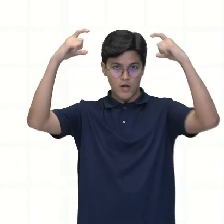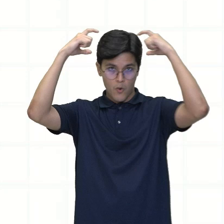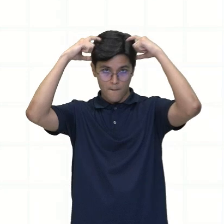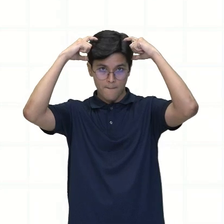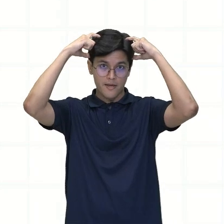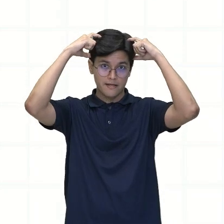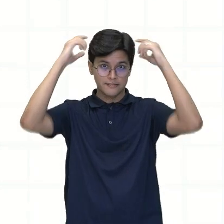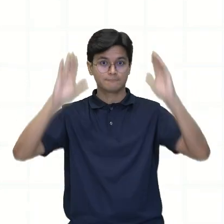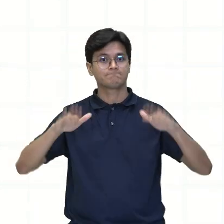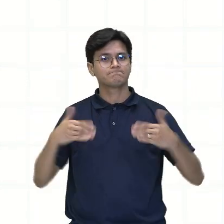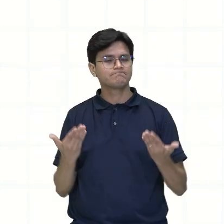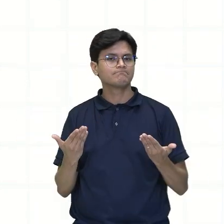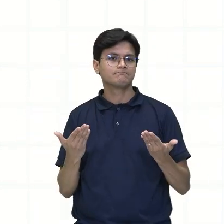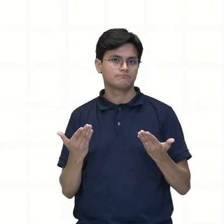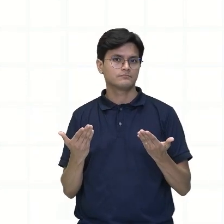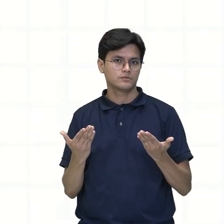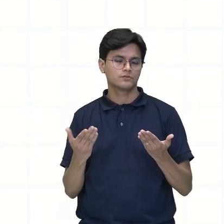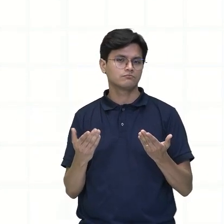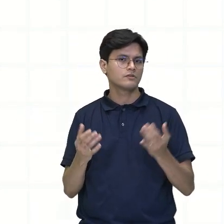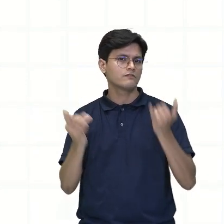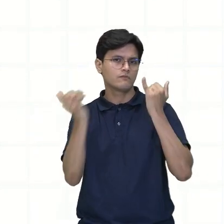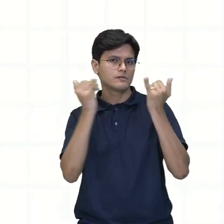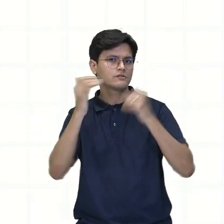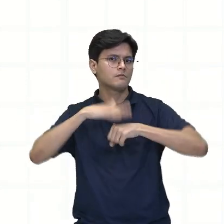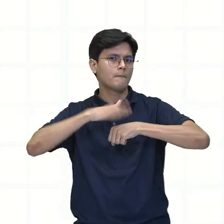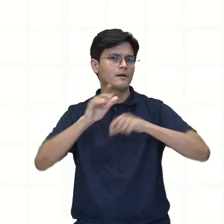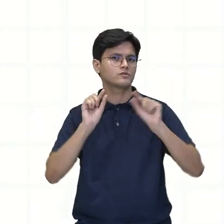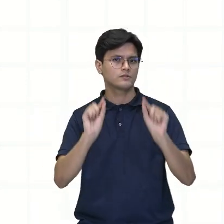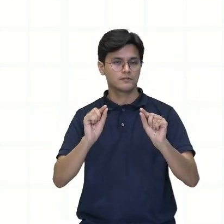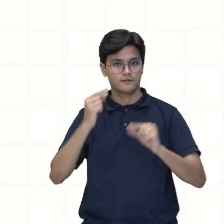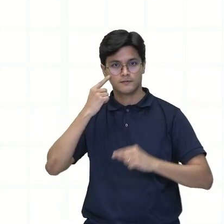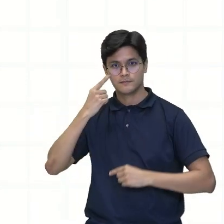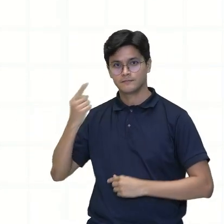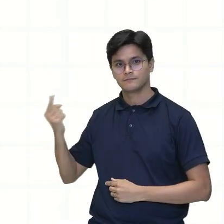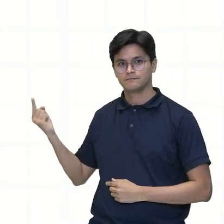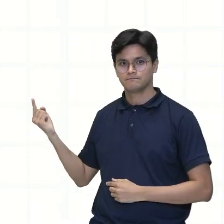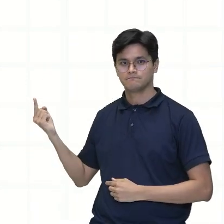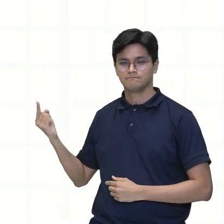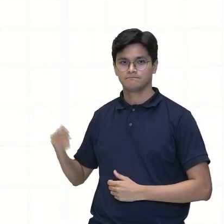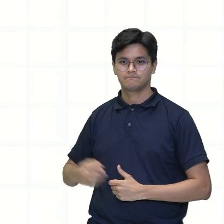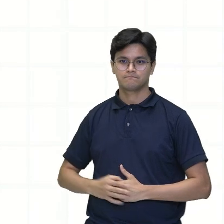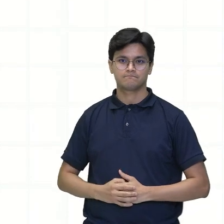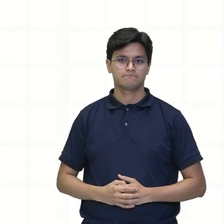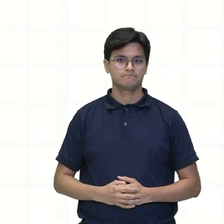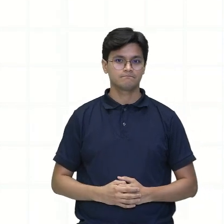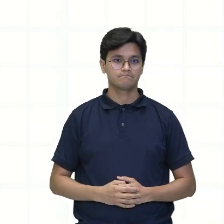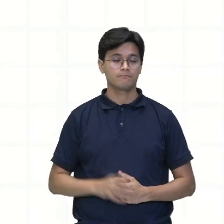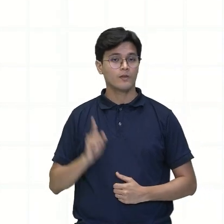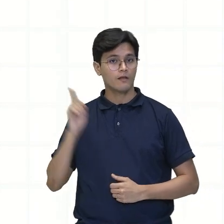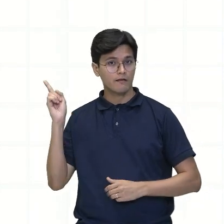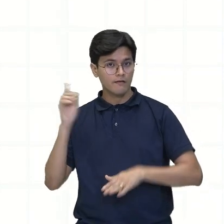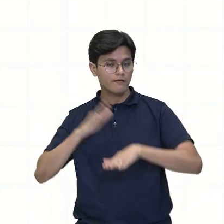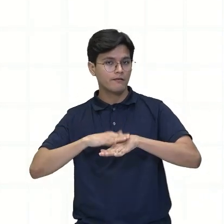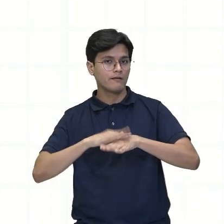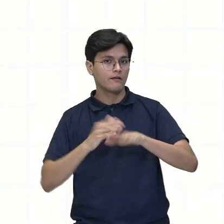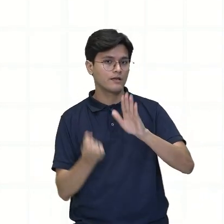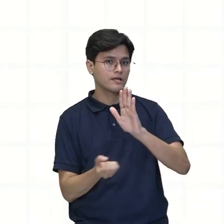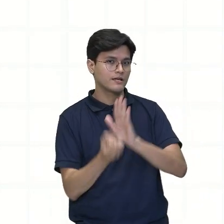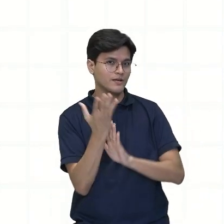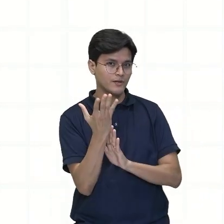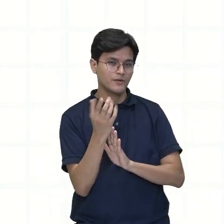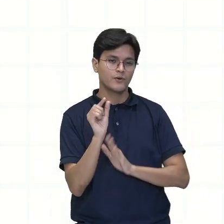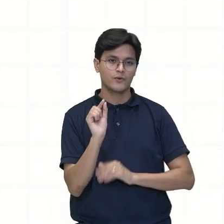Então, o que mais que nós podemos ver sobre o Walt Disney? He created, né, ele criou o quê?